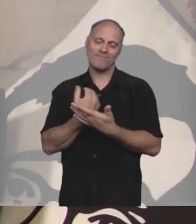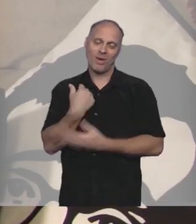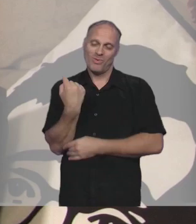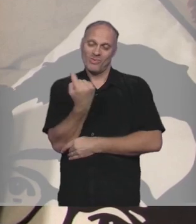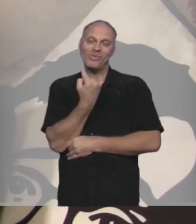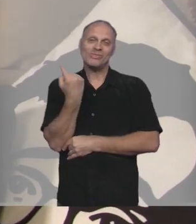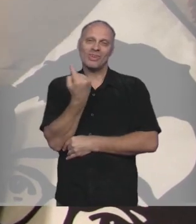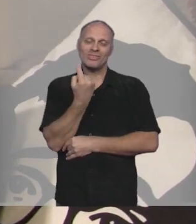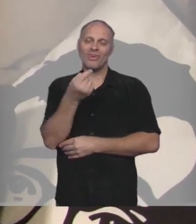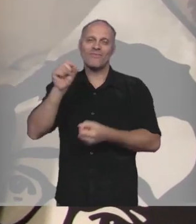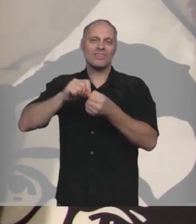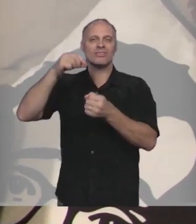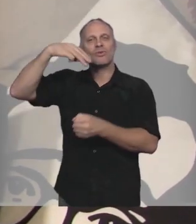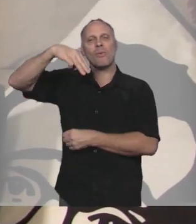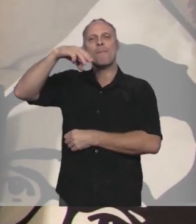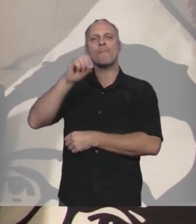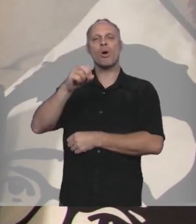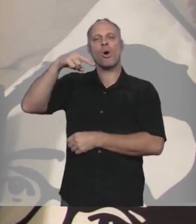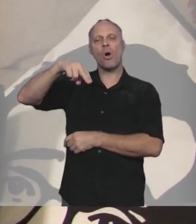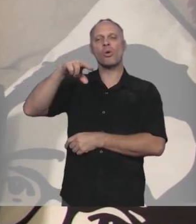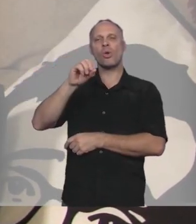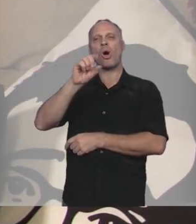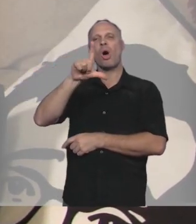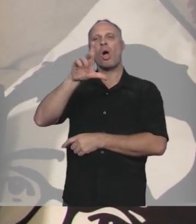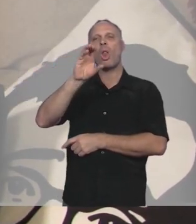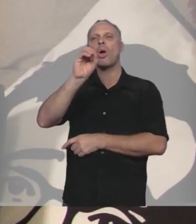sozinho, fiz um monólogo,